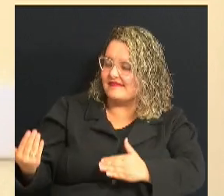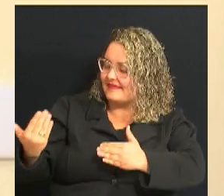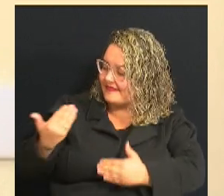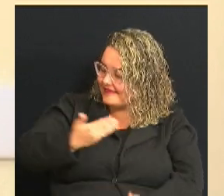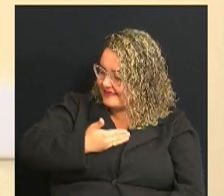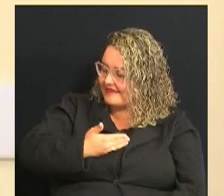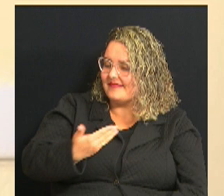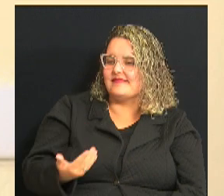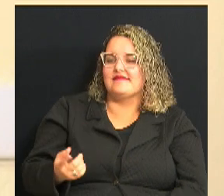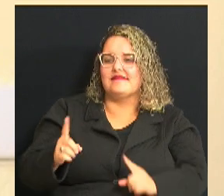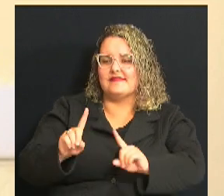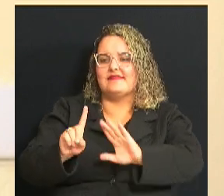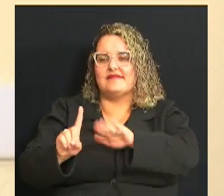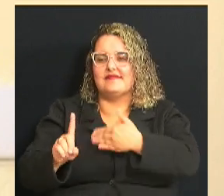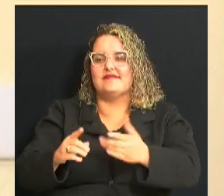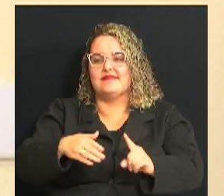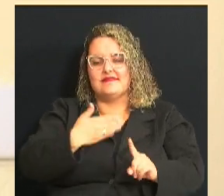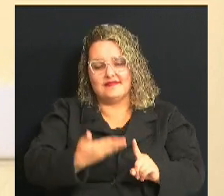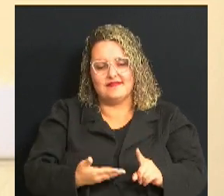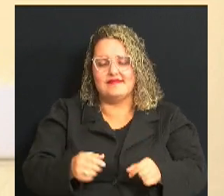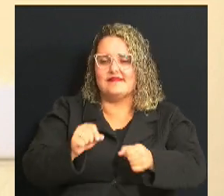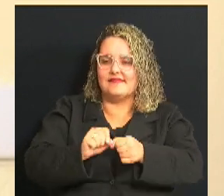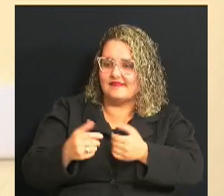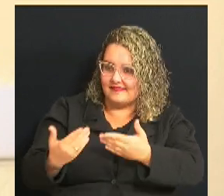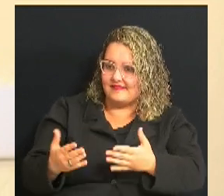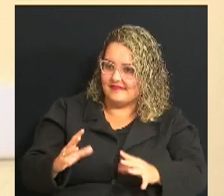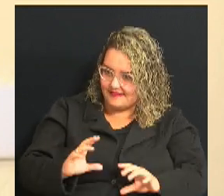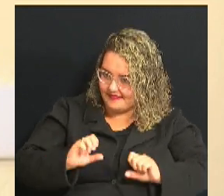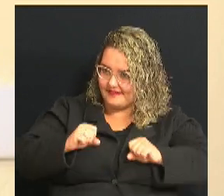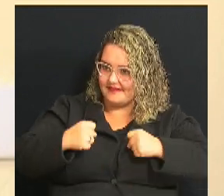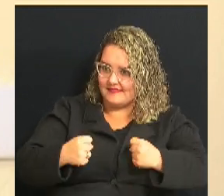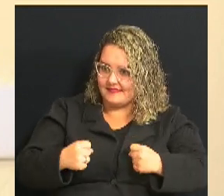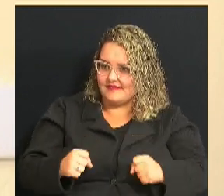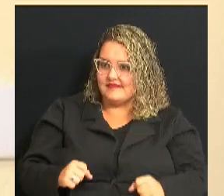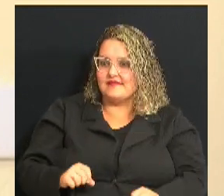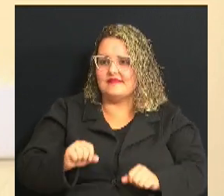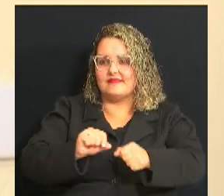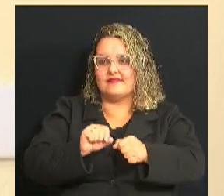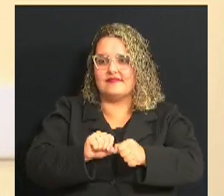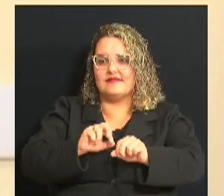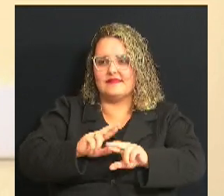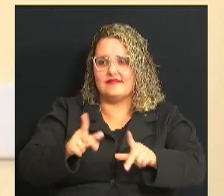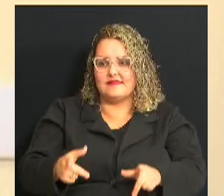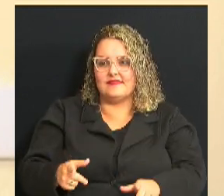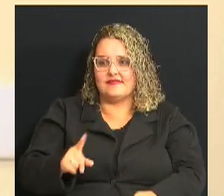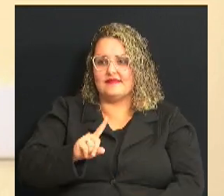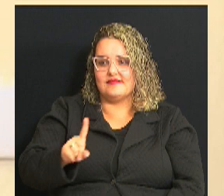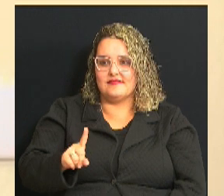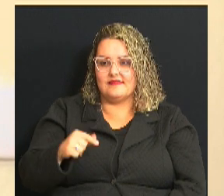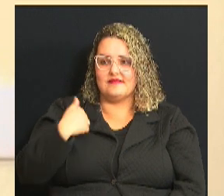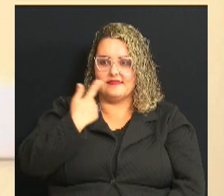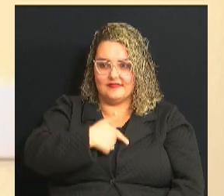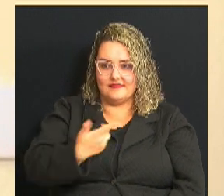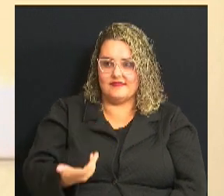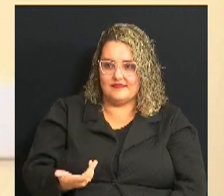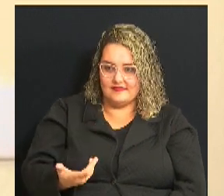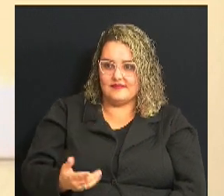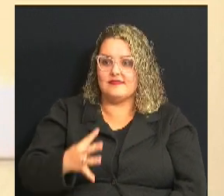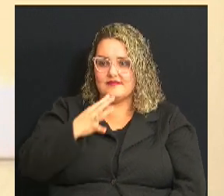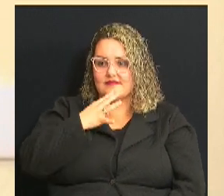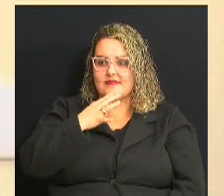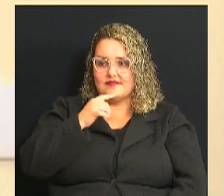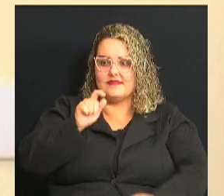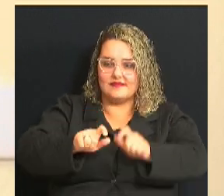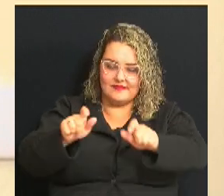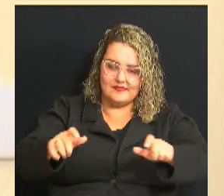com certeza, vai fazer para ele, a gente ter mais força para lutar e fazer a diferença na vida, não só nossa, da quem a gente conhece, mas de todas